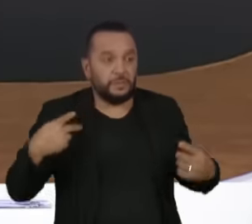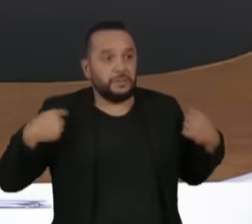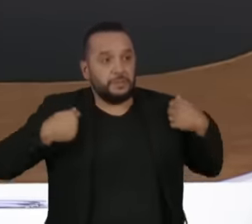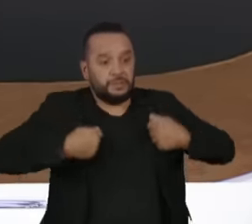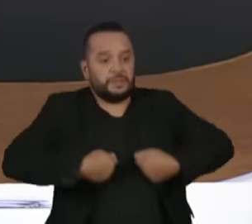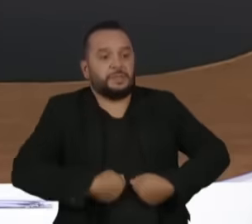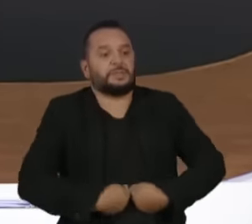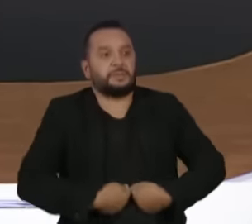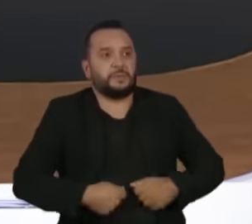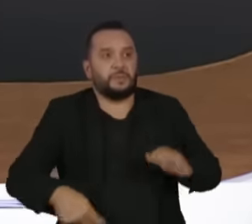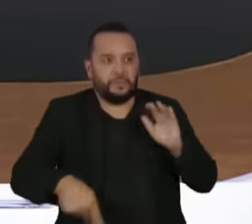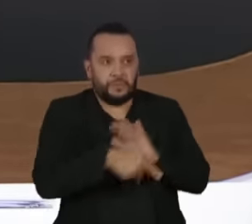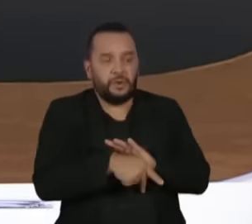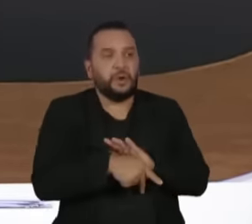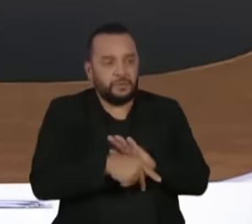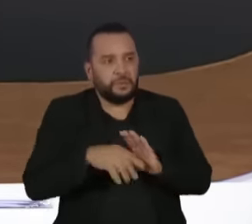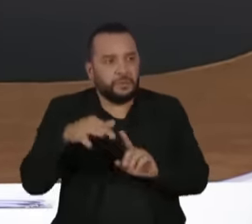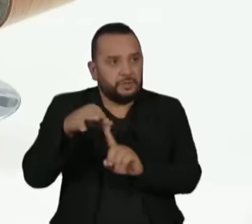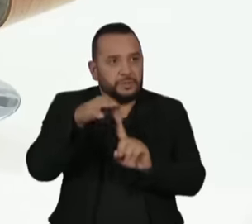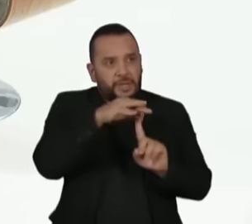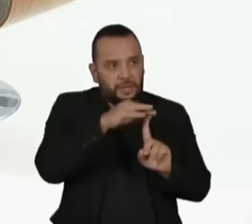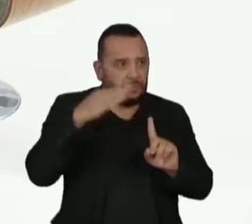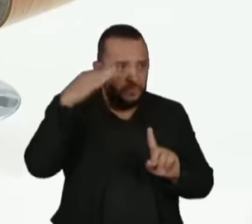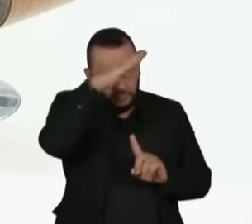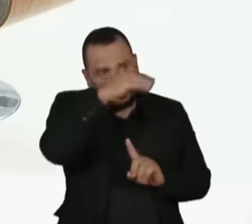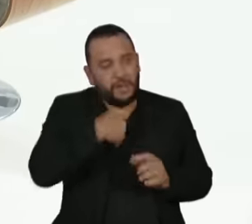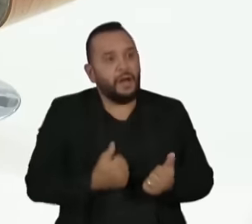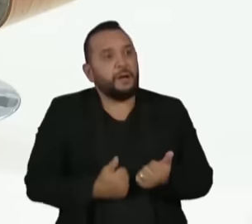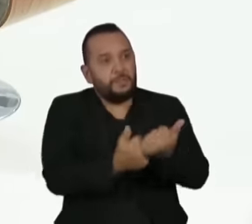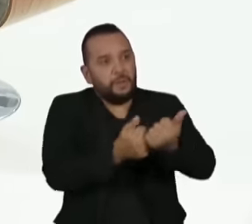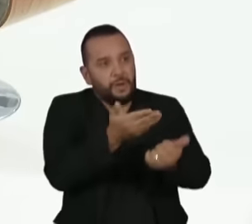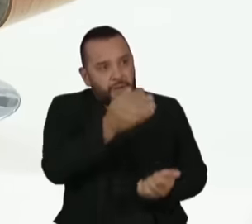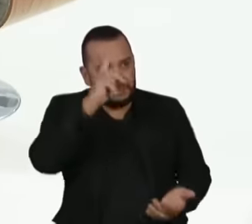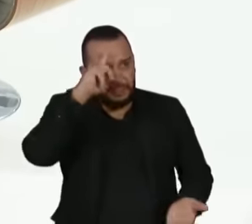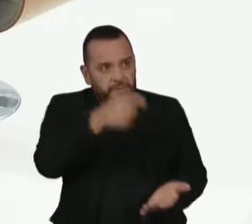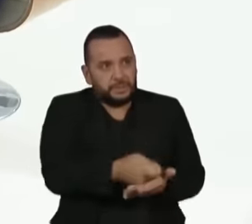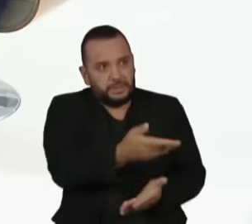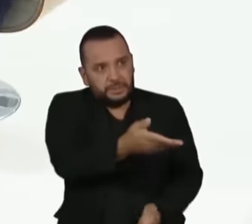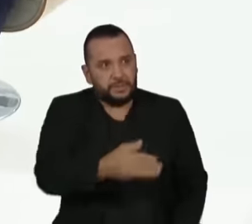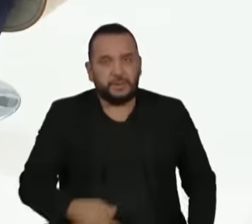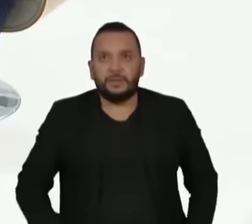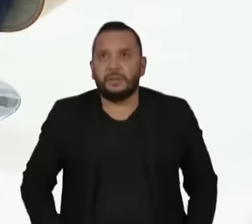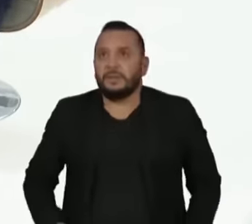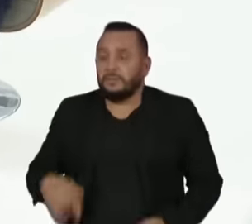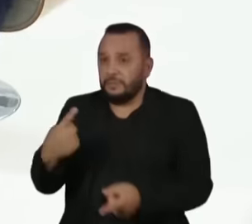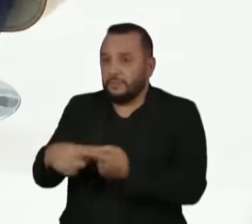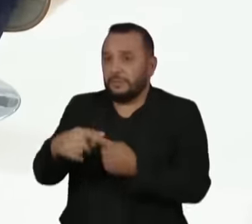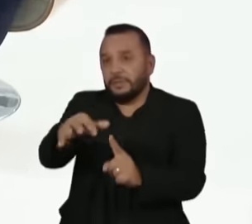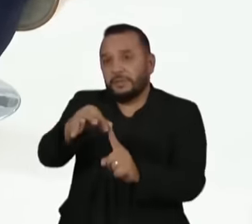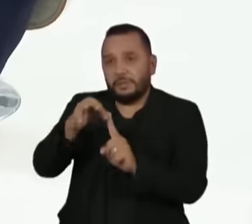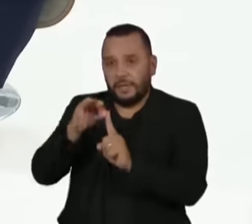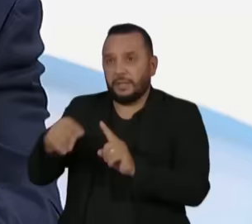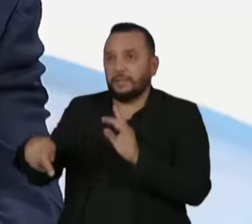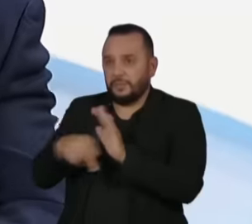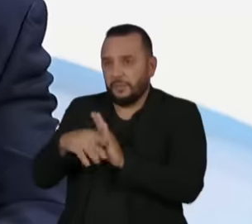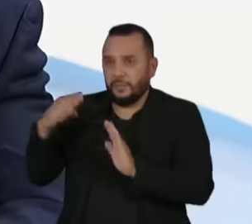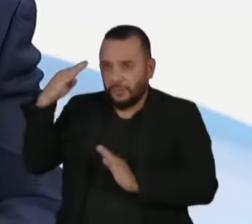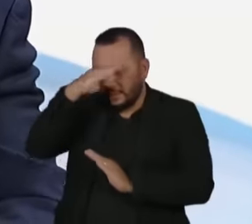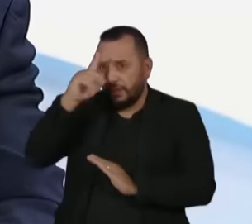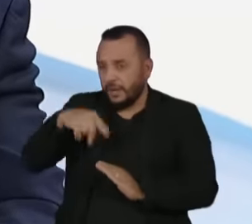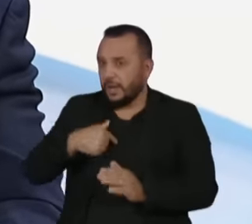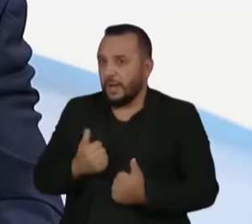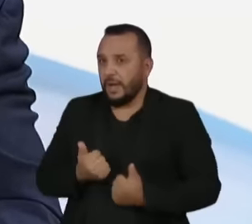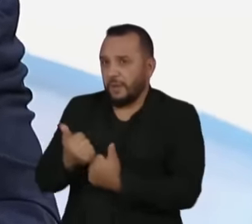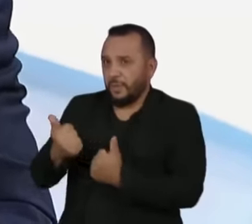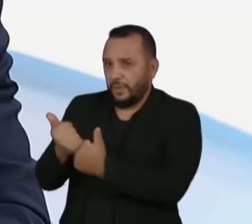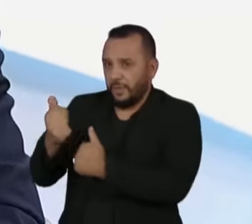presidente Jair Bolsonaro têm corroborado muitas das decisões desses inquéritos. Sim, mas assim, porque foi indicado pelo presidente Bolsonaro, ele é assessor do